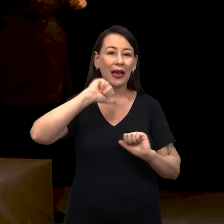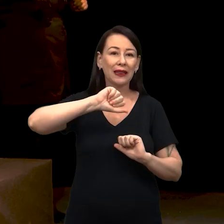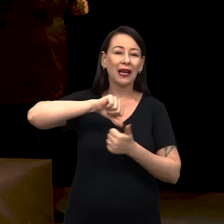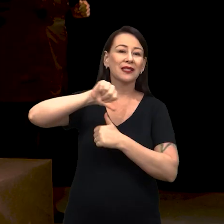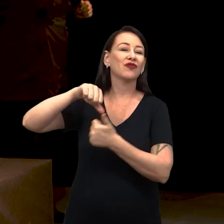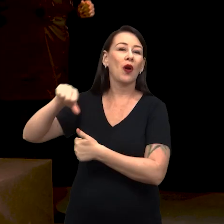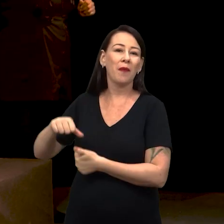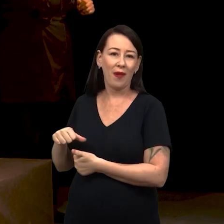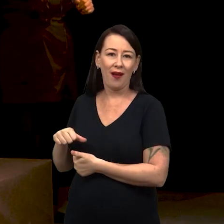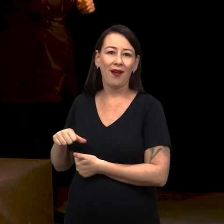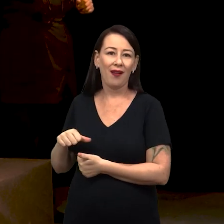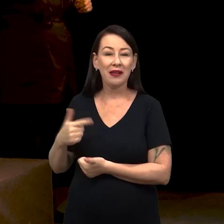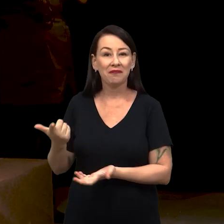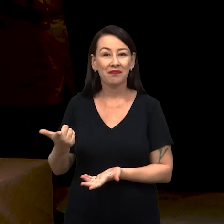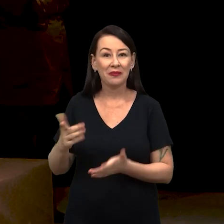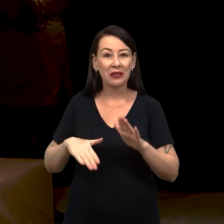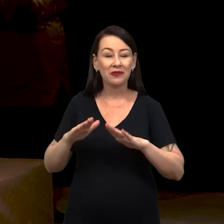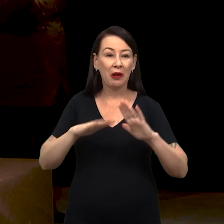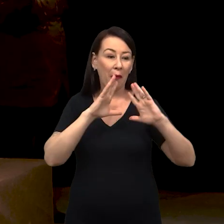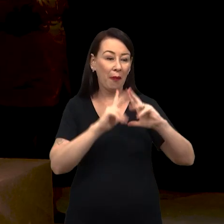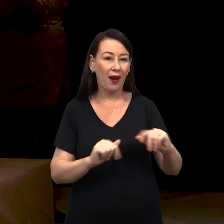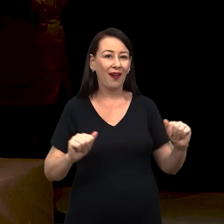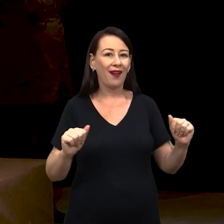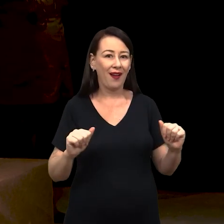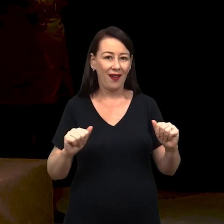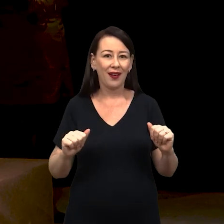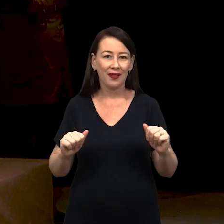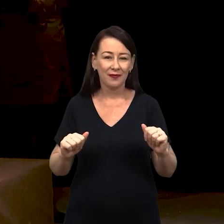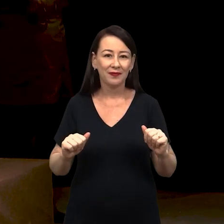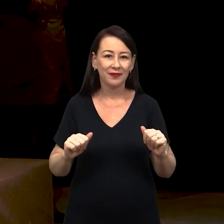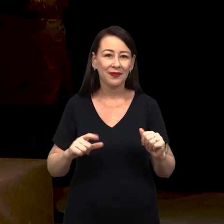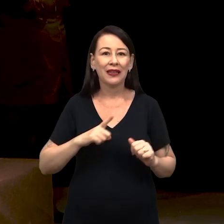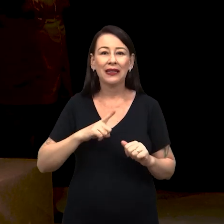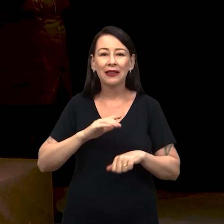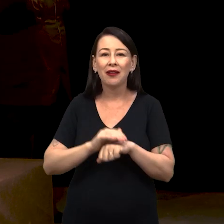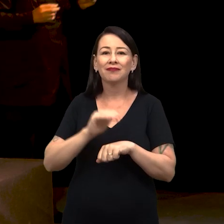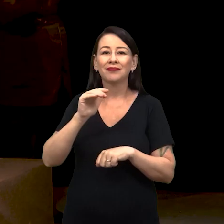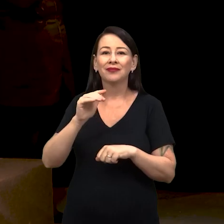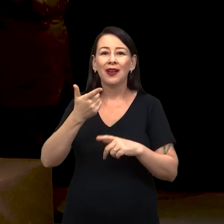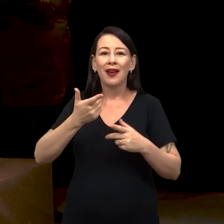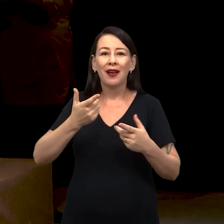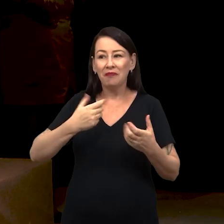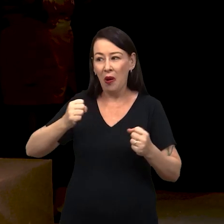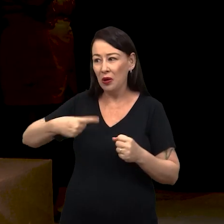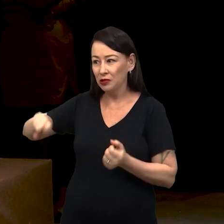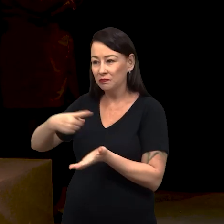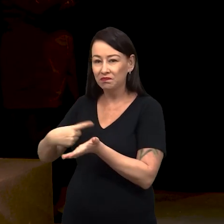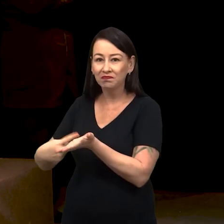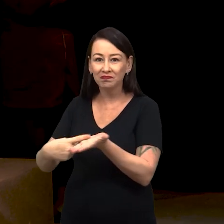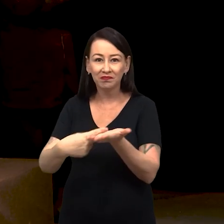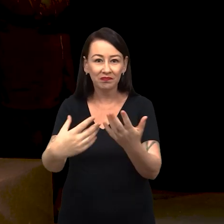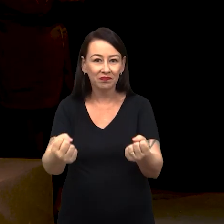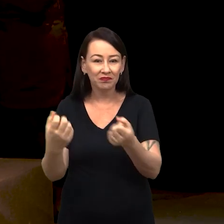estão querendo se apagar numa grande roda de cantigas.